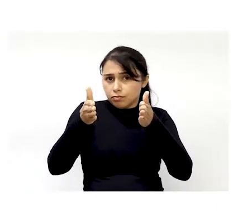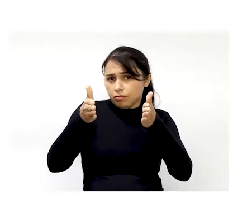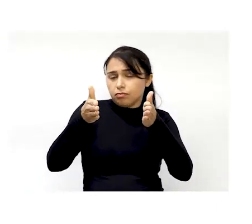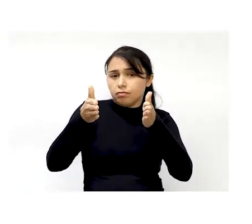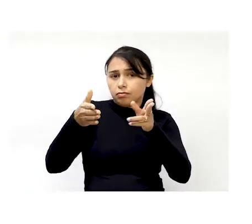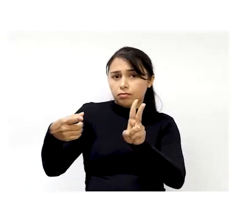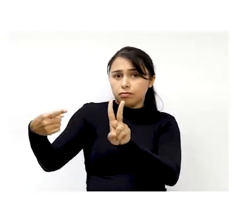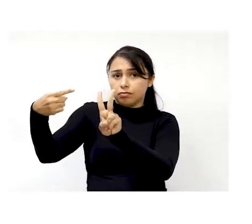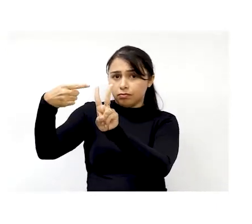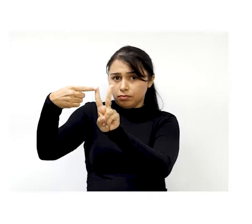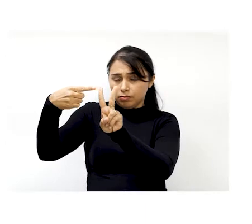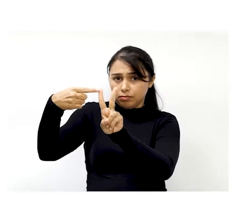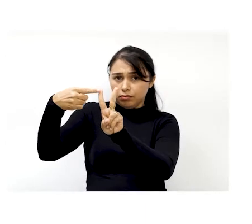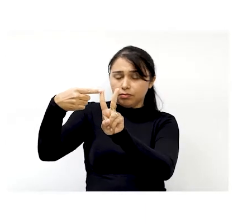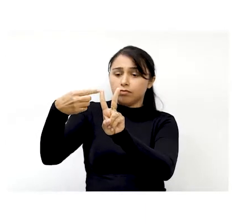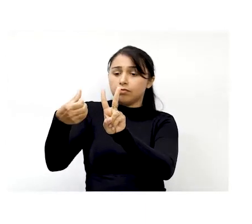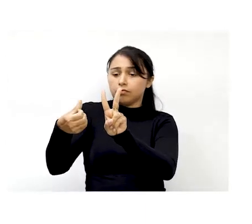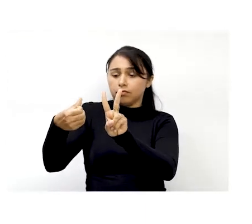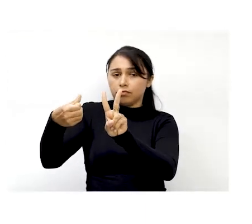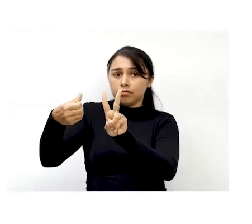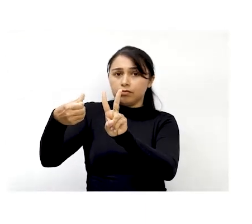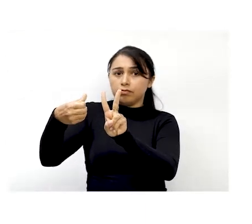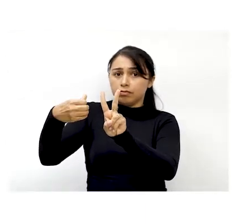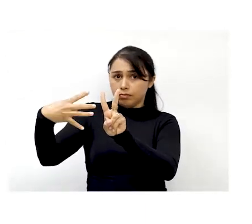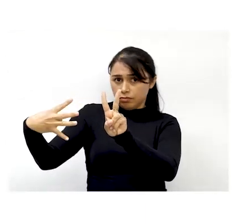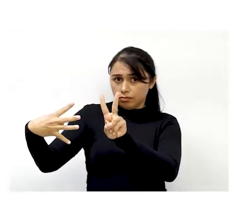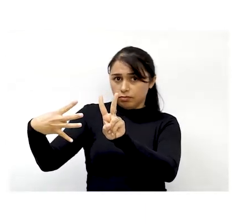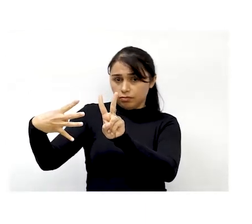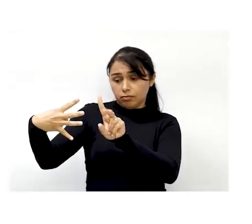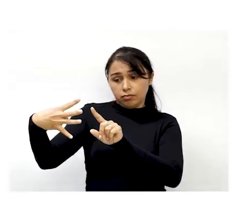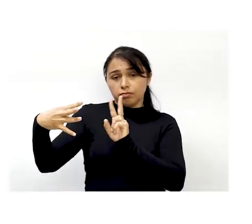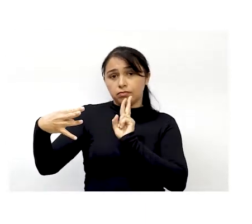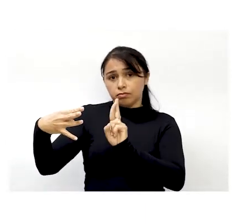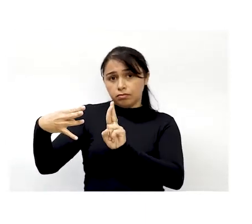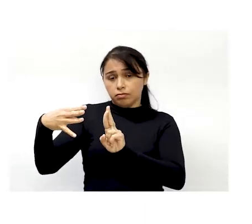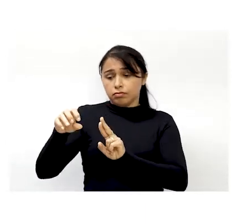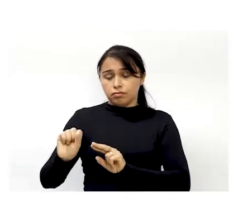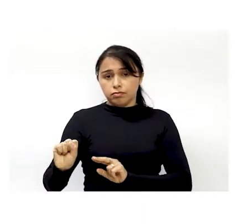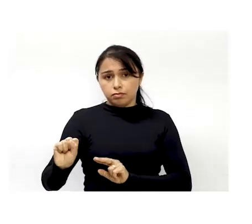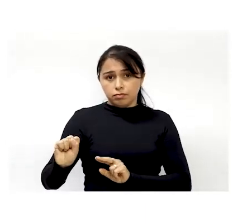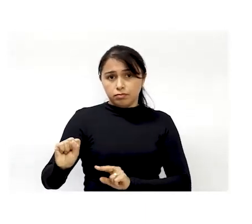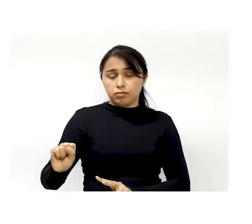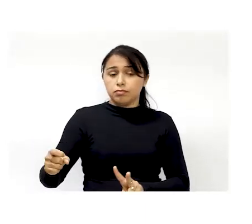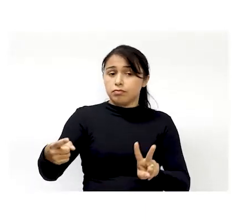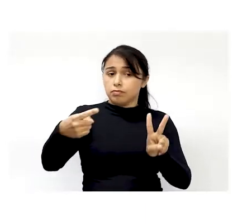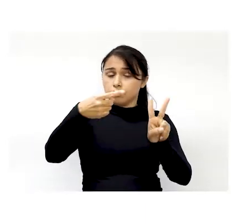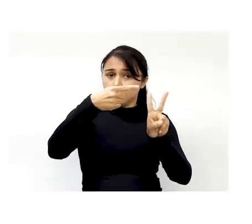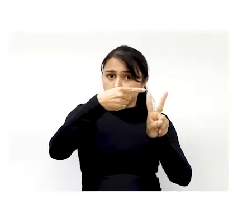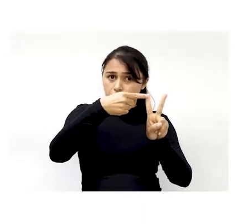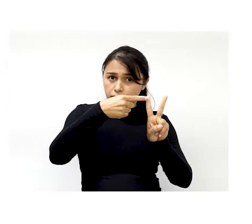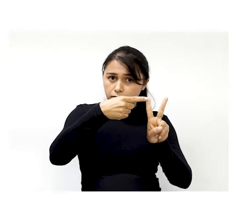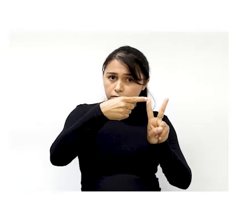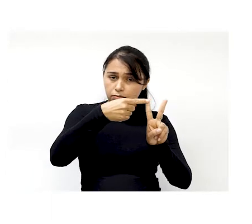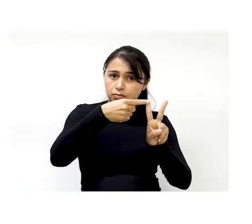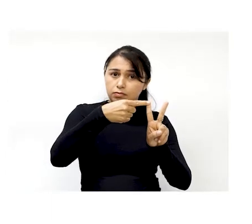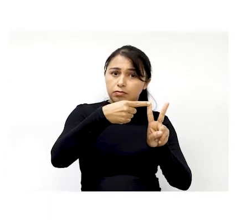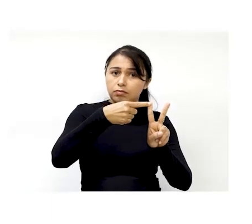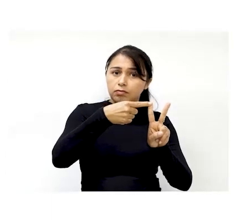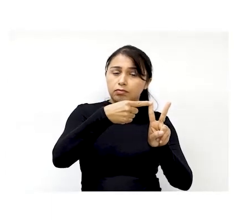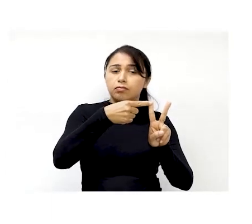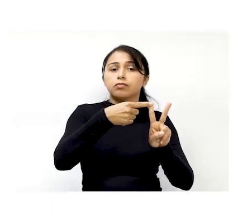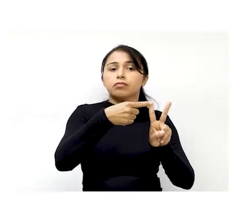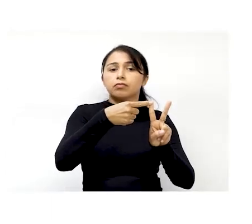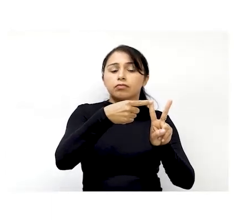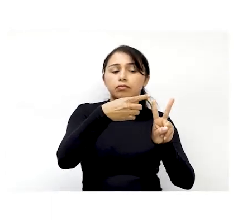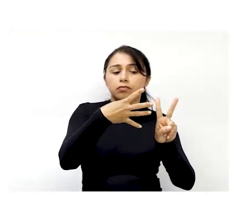Vamos calcular aproximadamente a raiz de 60. Então, a raiz de 60, ela vai estar entre as raízes exatas,